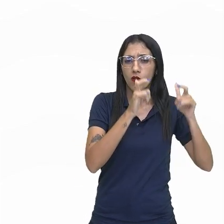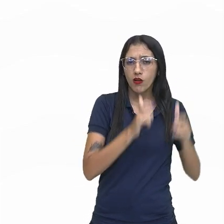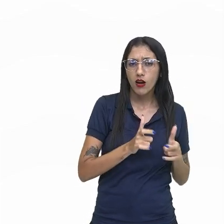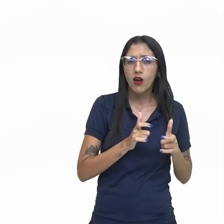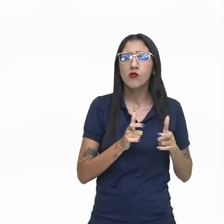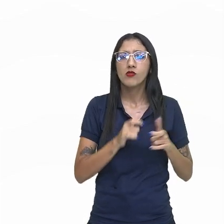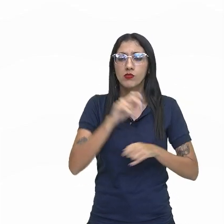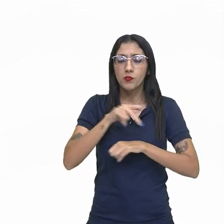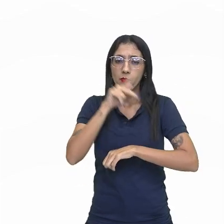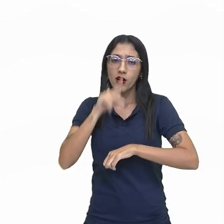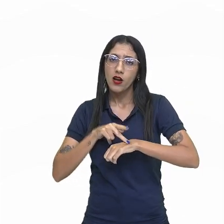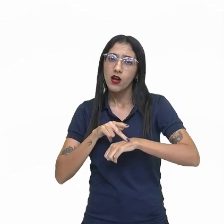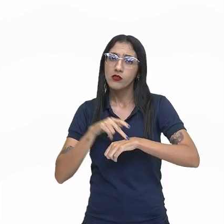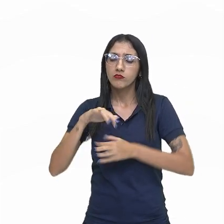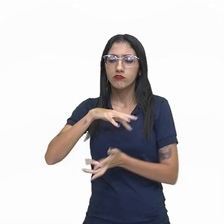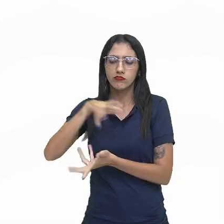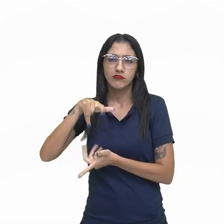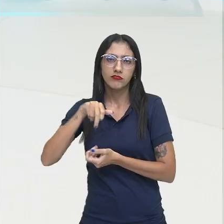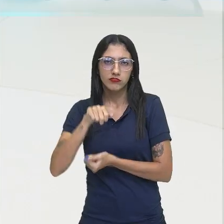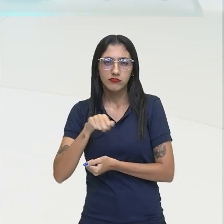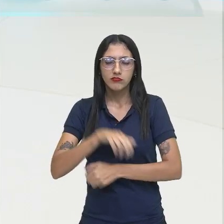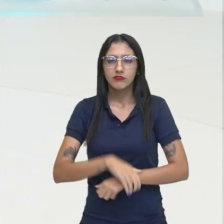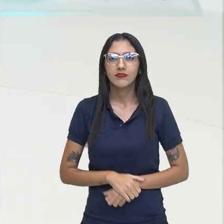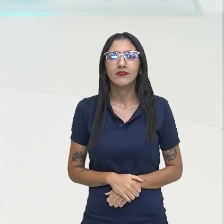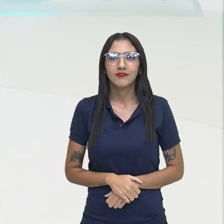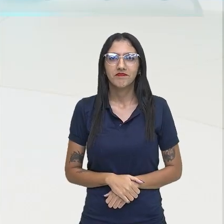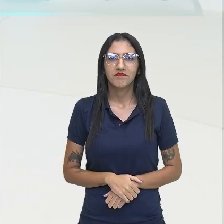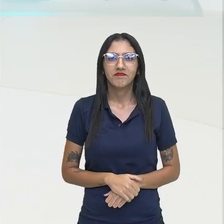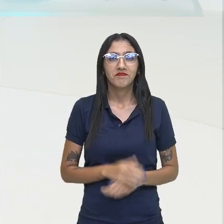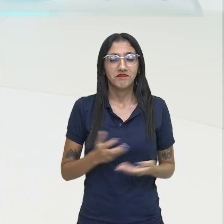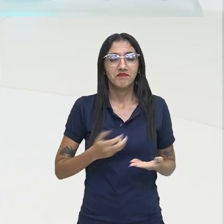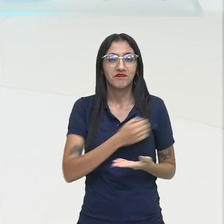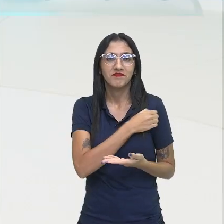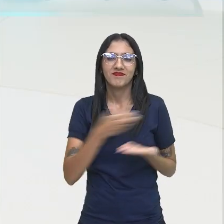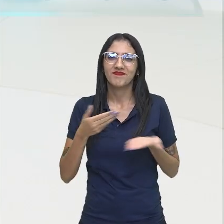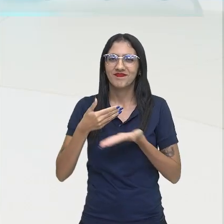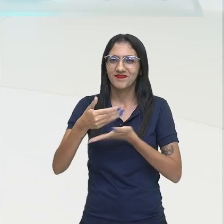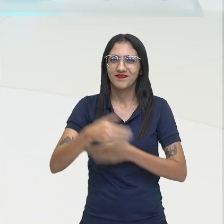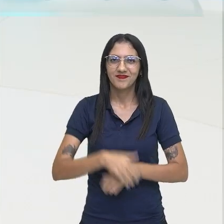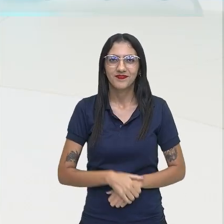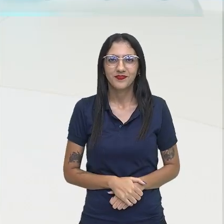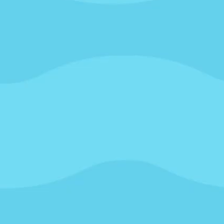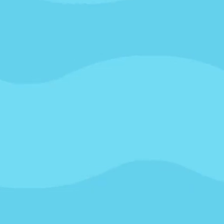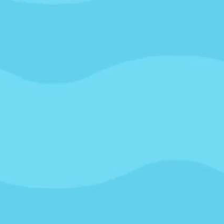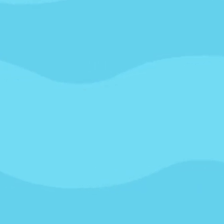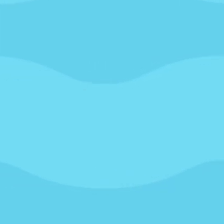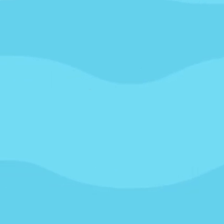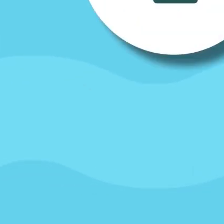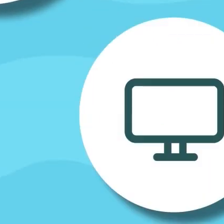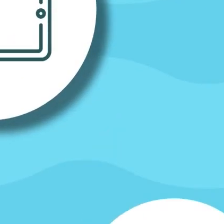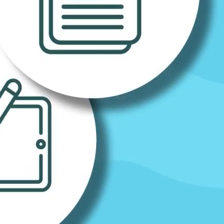locais, nacionais e universais. Então, gente, vamos à nossa aula?